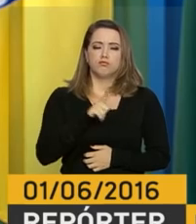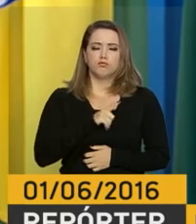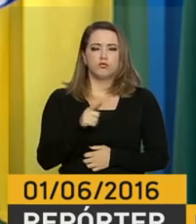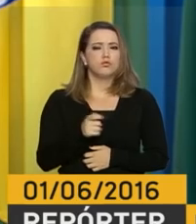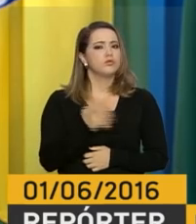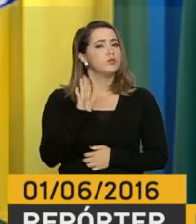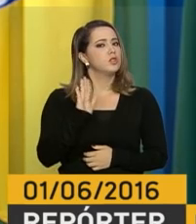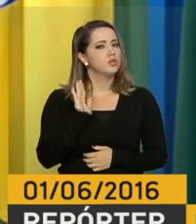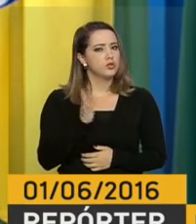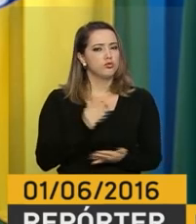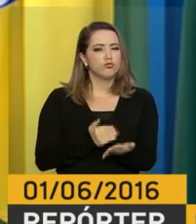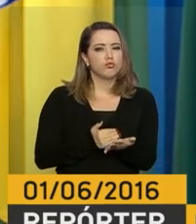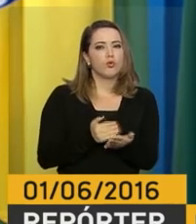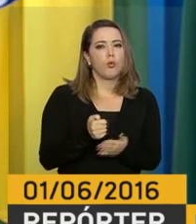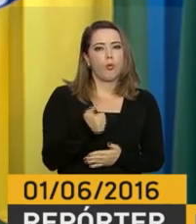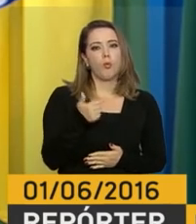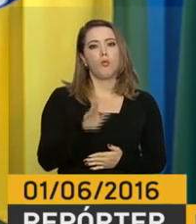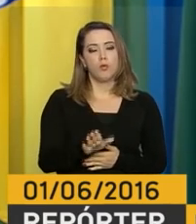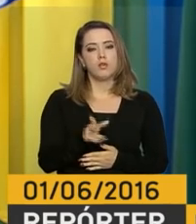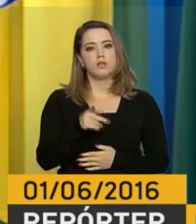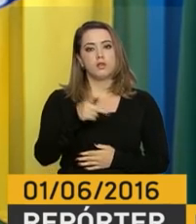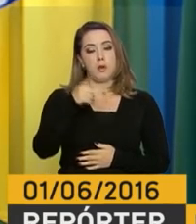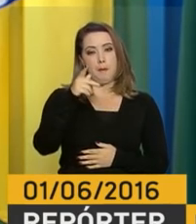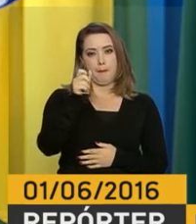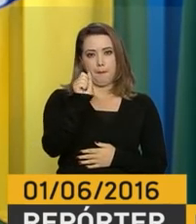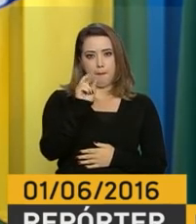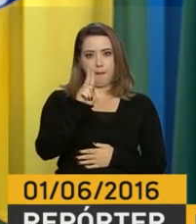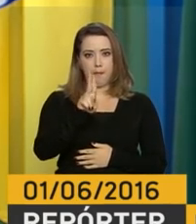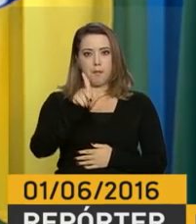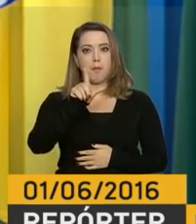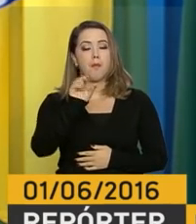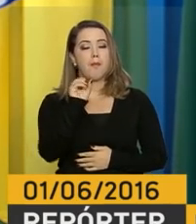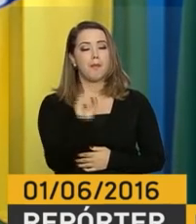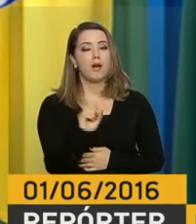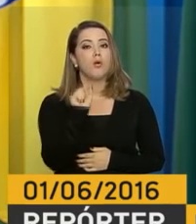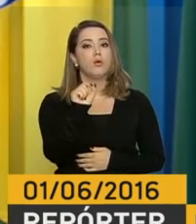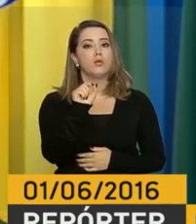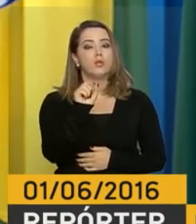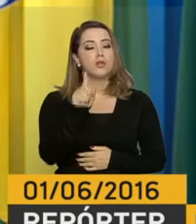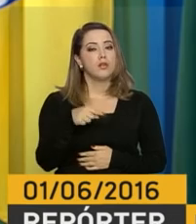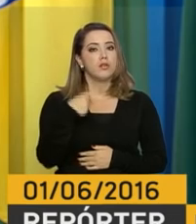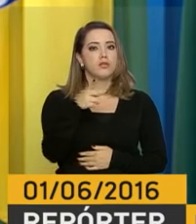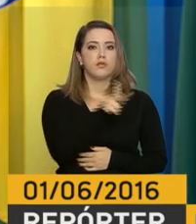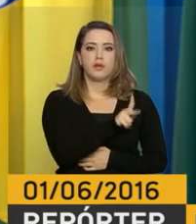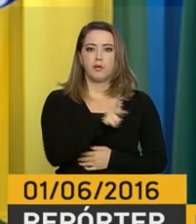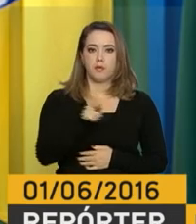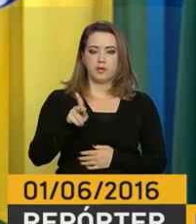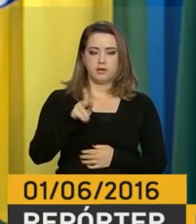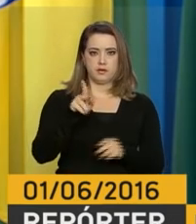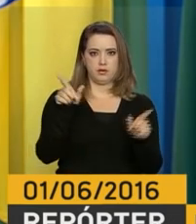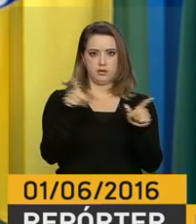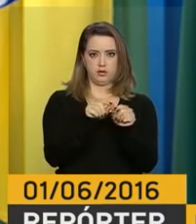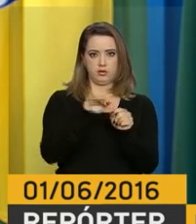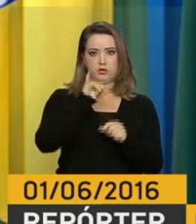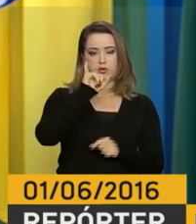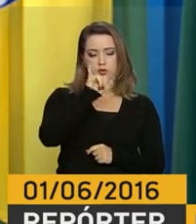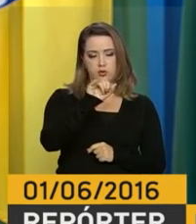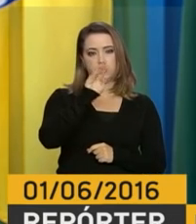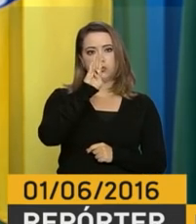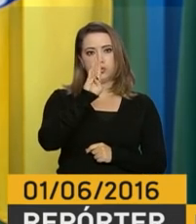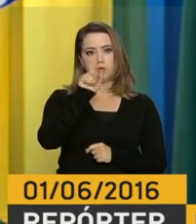Daros Posse ao Paulo Rabelo de Castro que vai conduzir o IBGE e todos o conhecem e sabem das suas